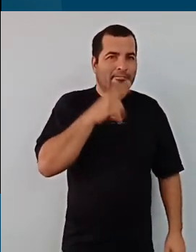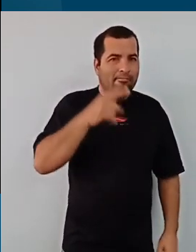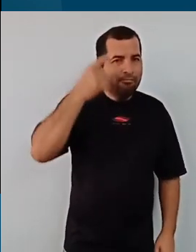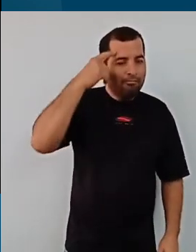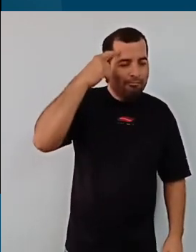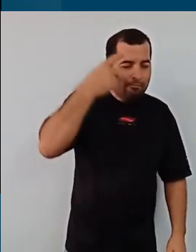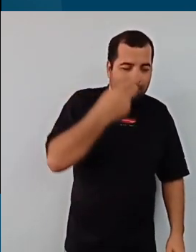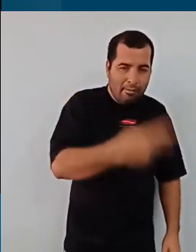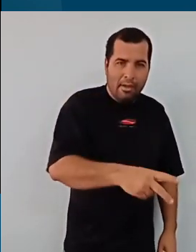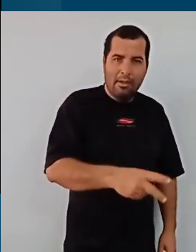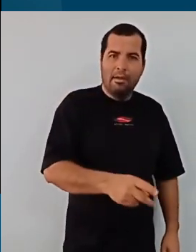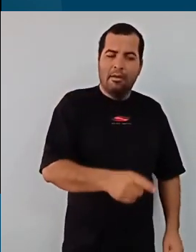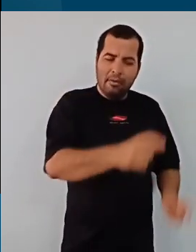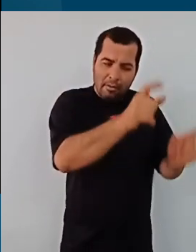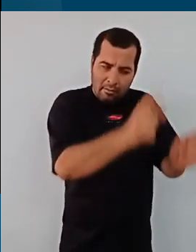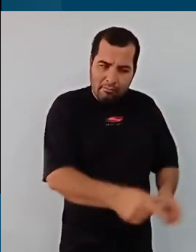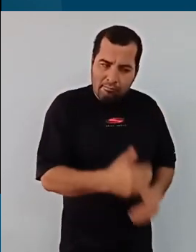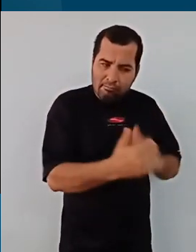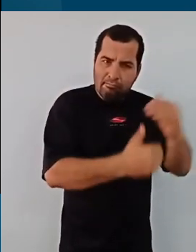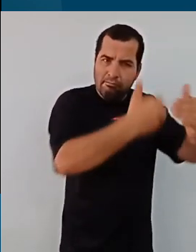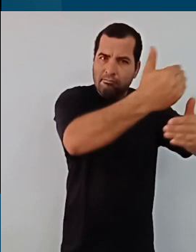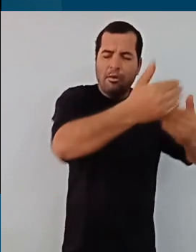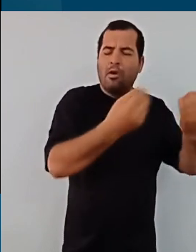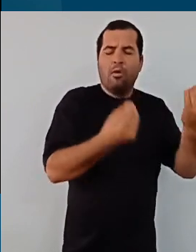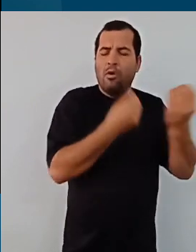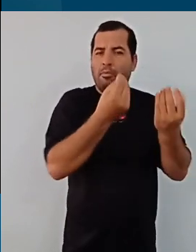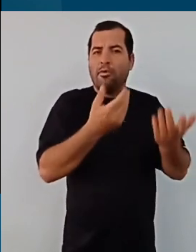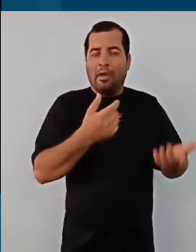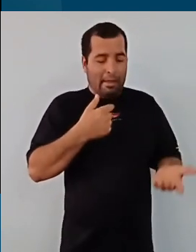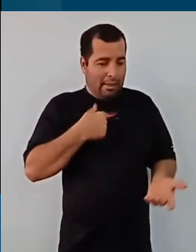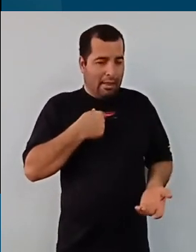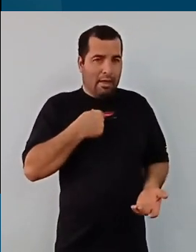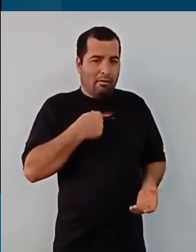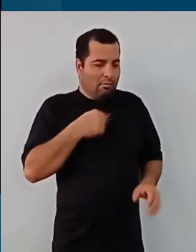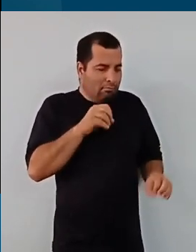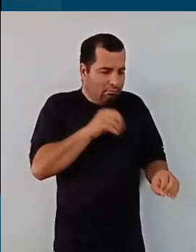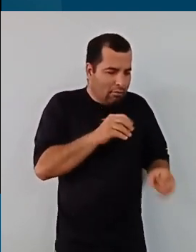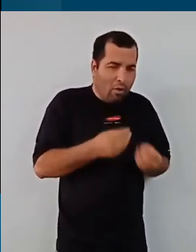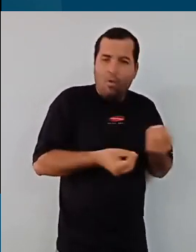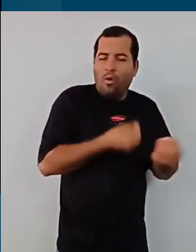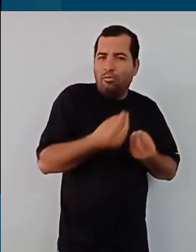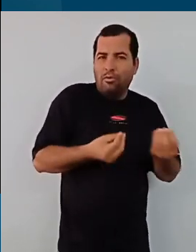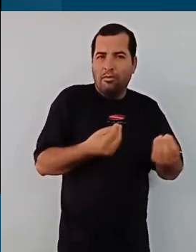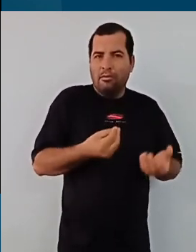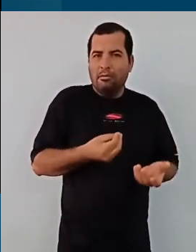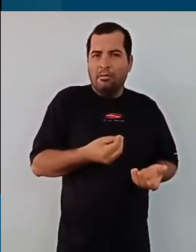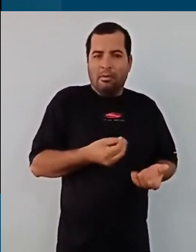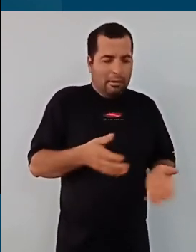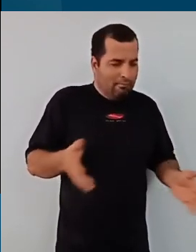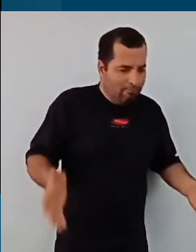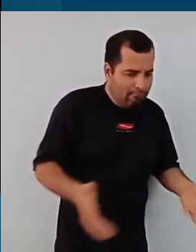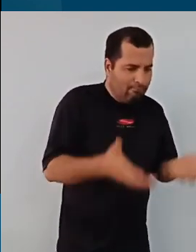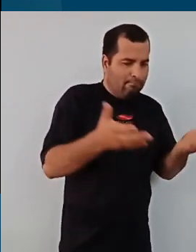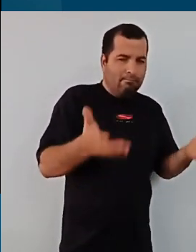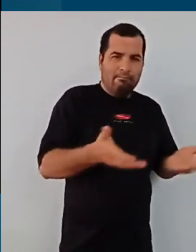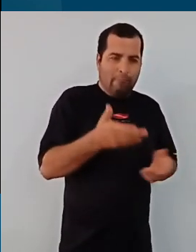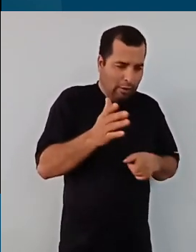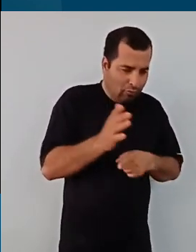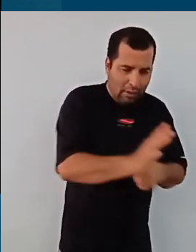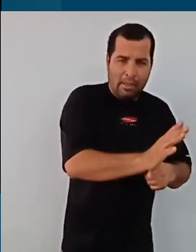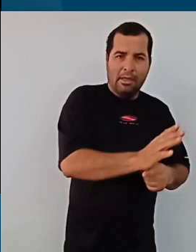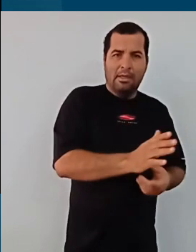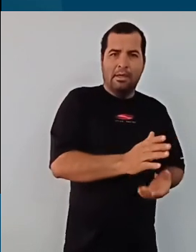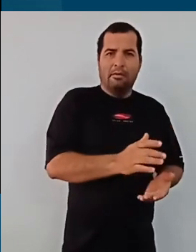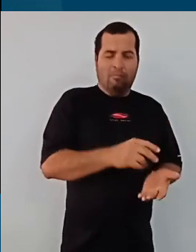criança, para que aquele cérebro seja incentivado, estimulado, favorecido